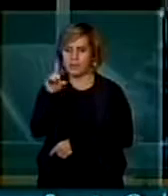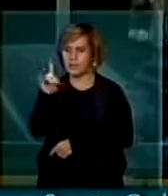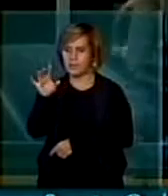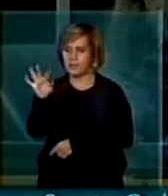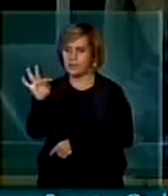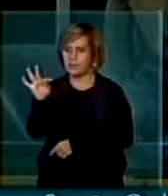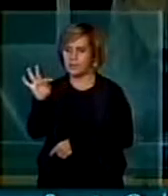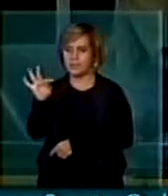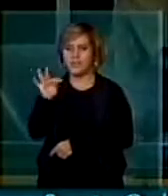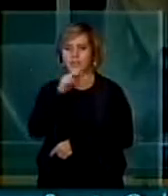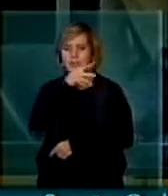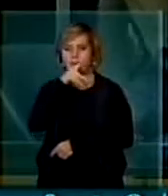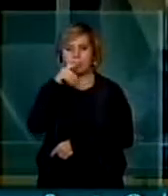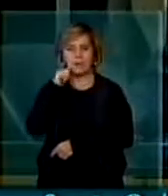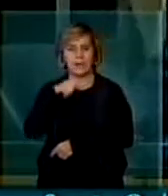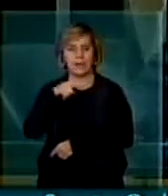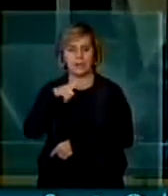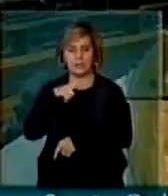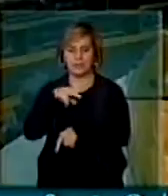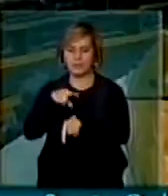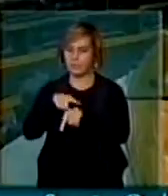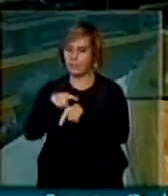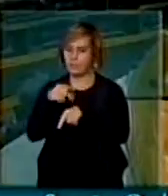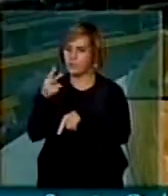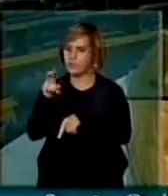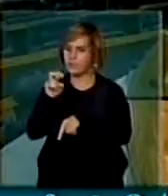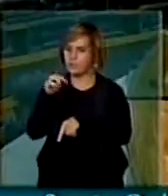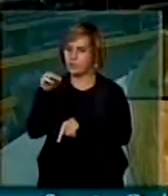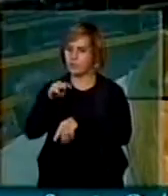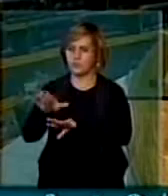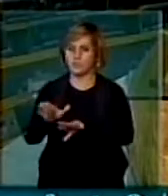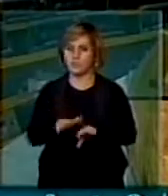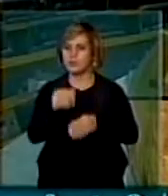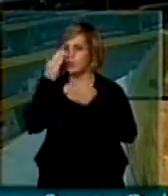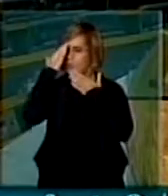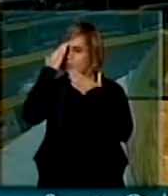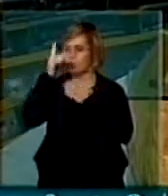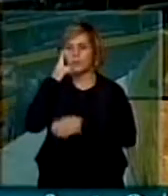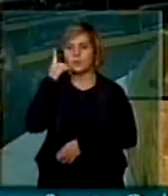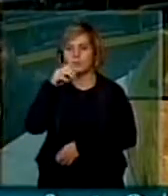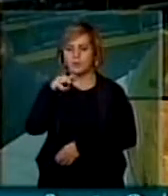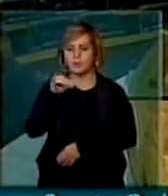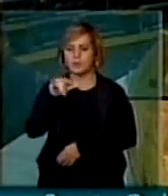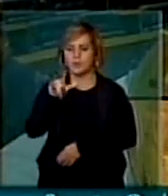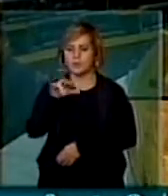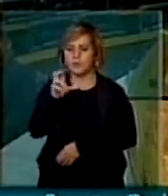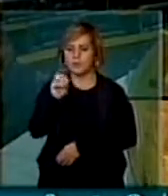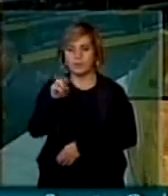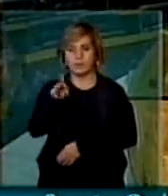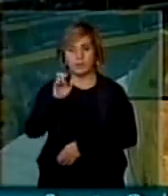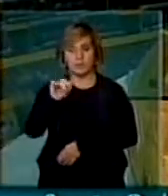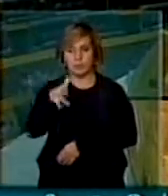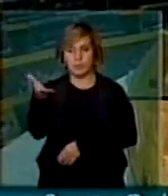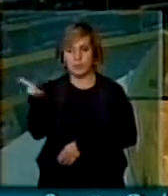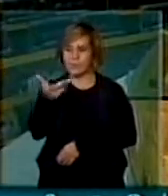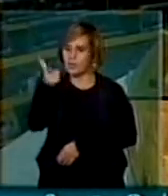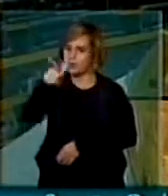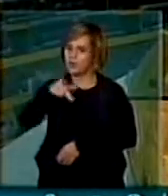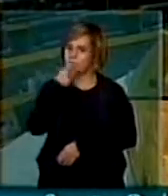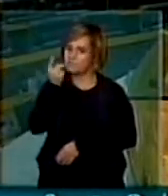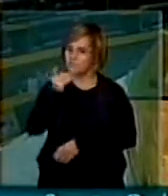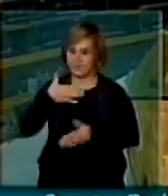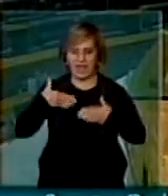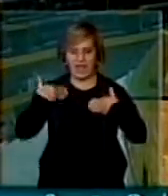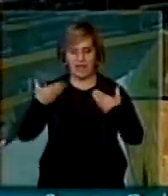que terá 25 minutos, senhor deputado. Muito obrigado, deputado Milhomem. Mais uma vez quero manifestar minha alegria de estar